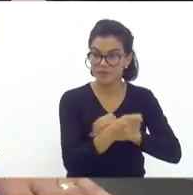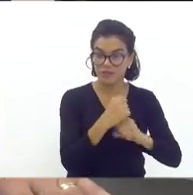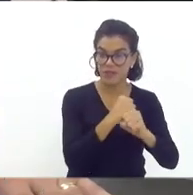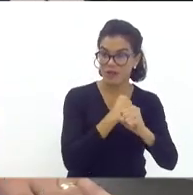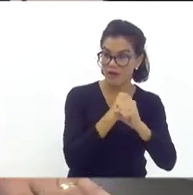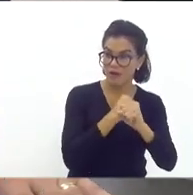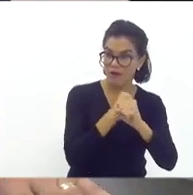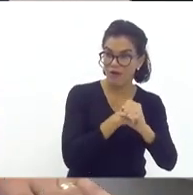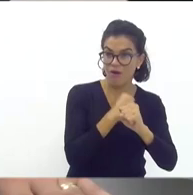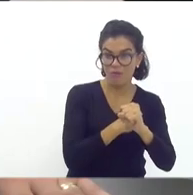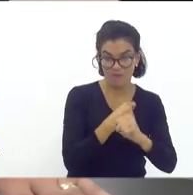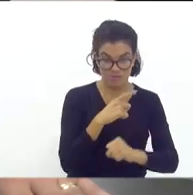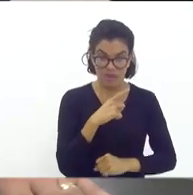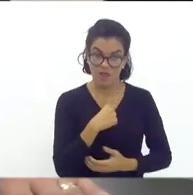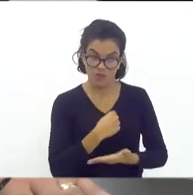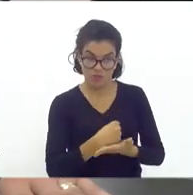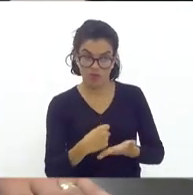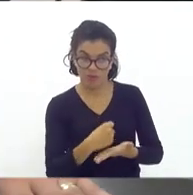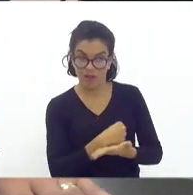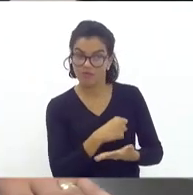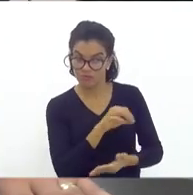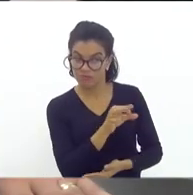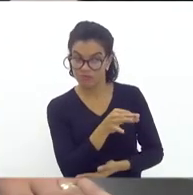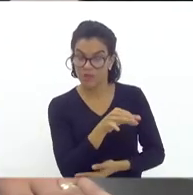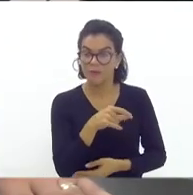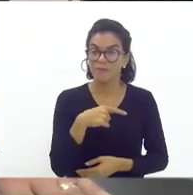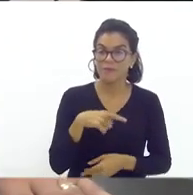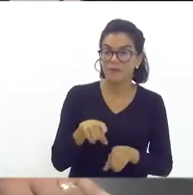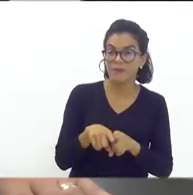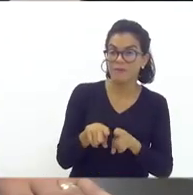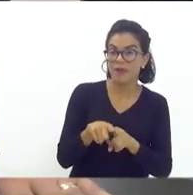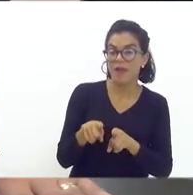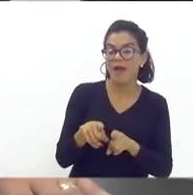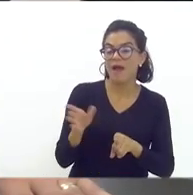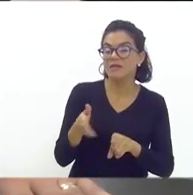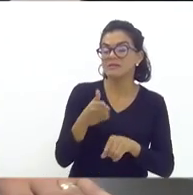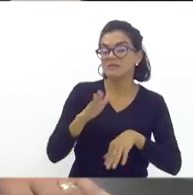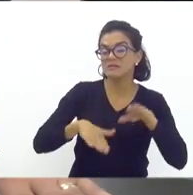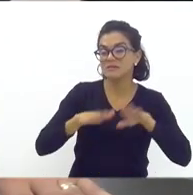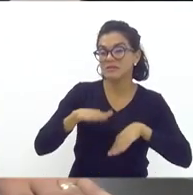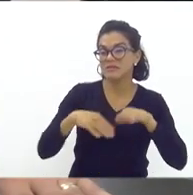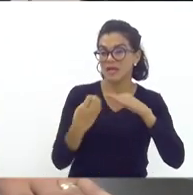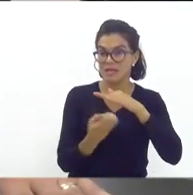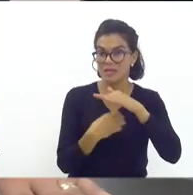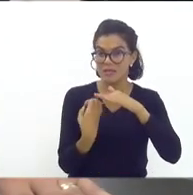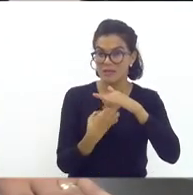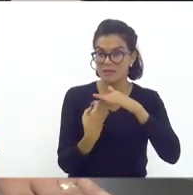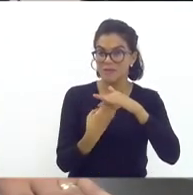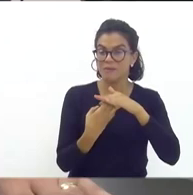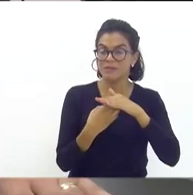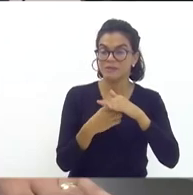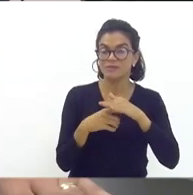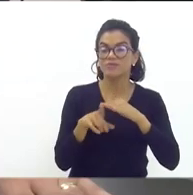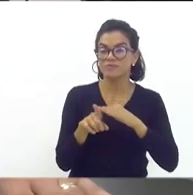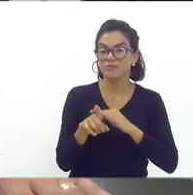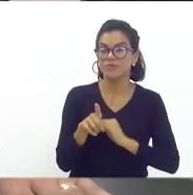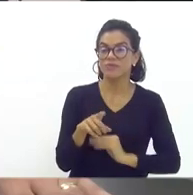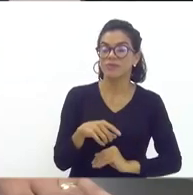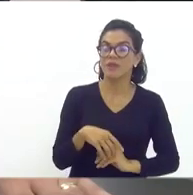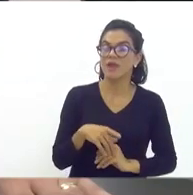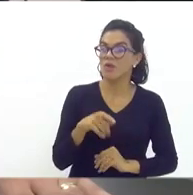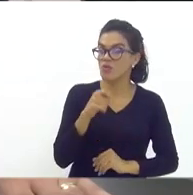isso está contemplado no contrato de concessão e muitas vezes a concessionária com o total silêncio da genesa